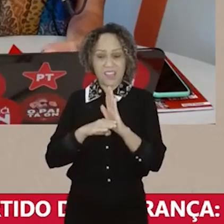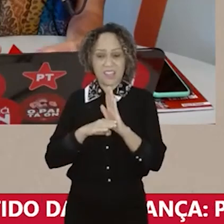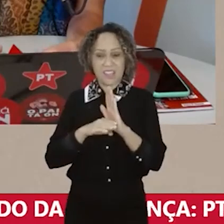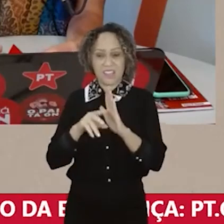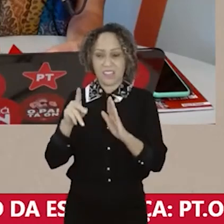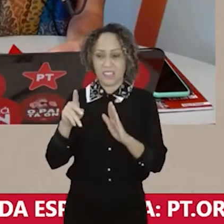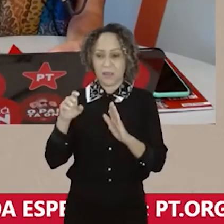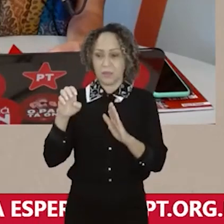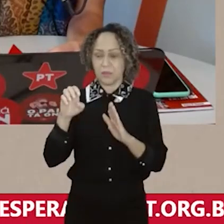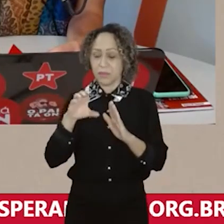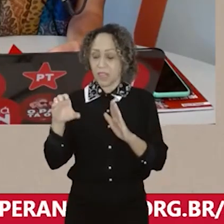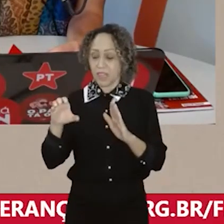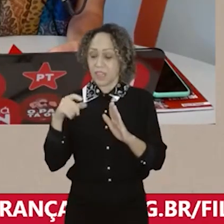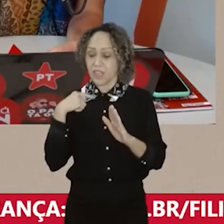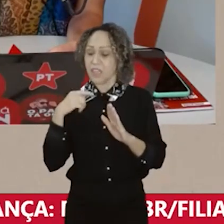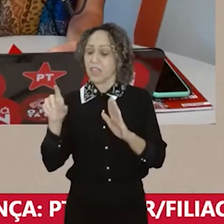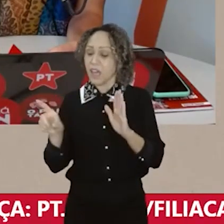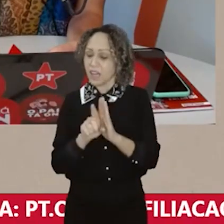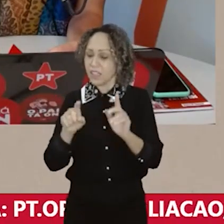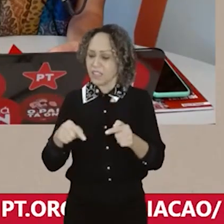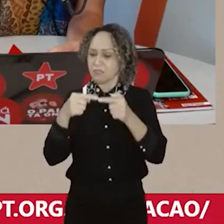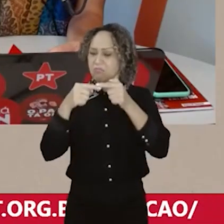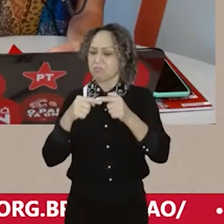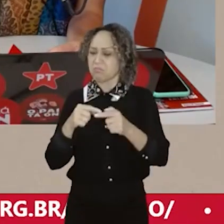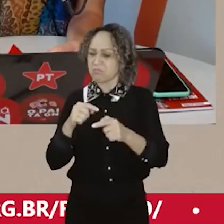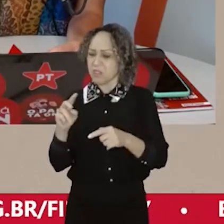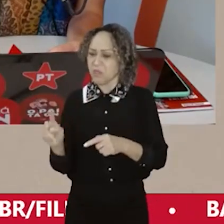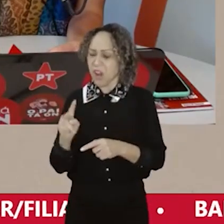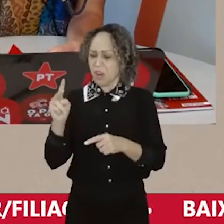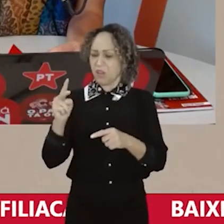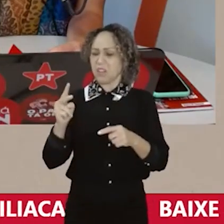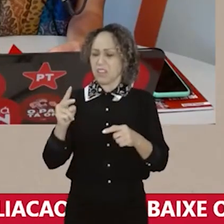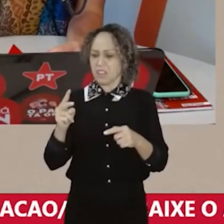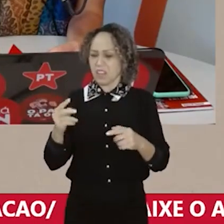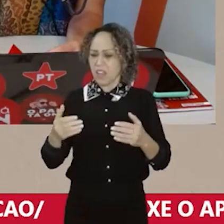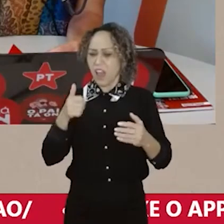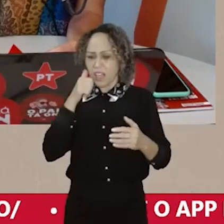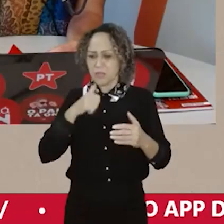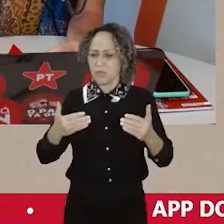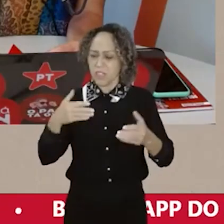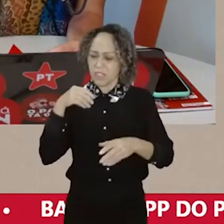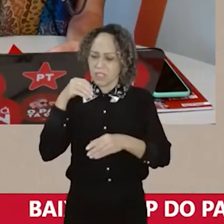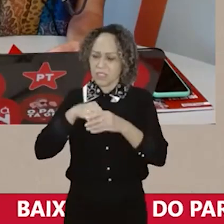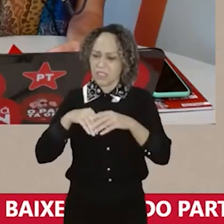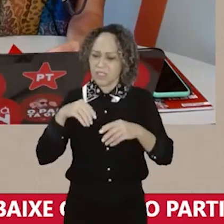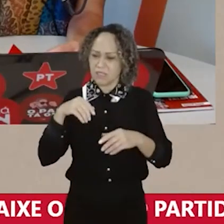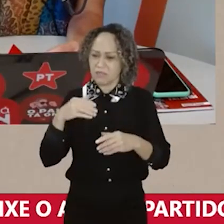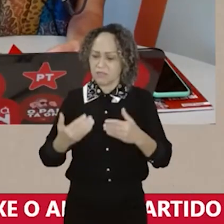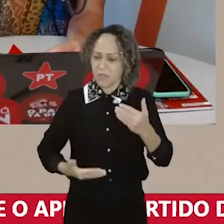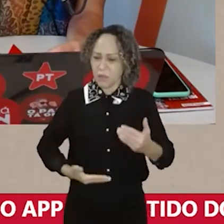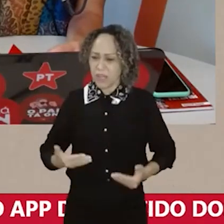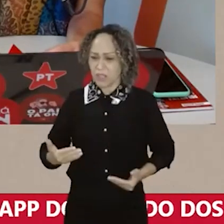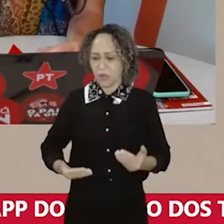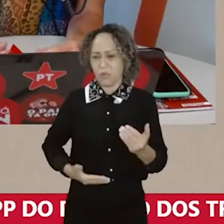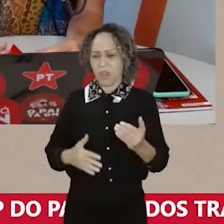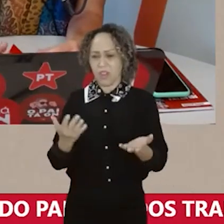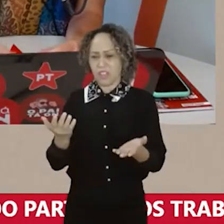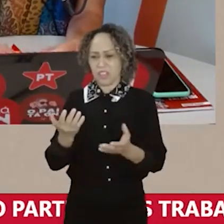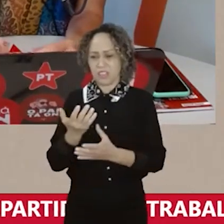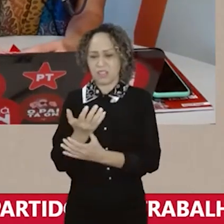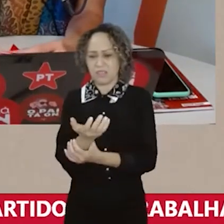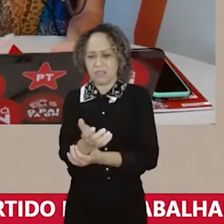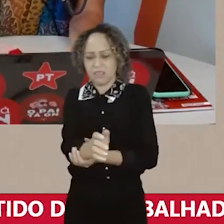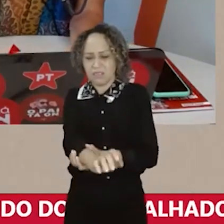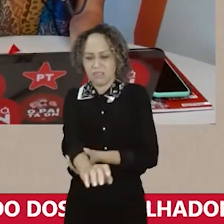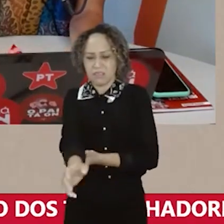reconhece um público gigantesco que era tratado praticamente fora do mercado de trabalho. Quer dizer, você tem um